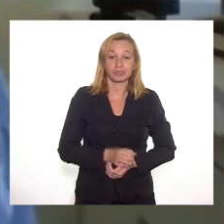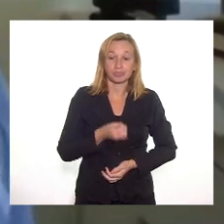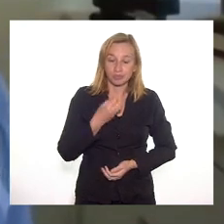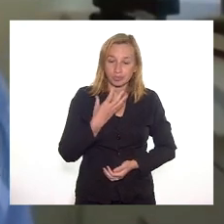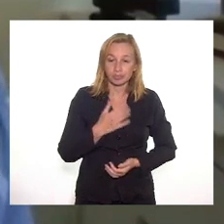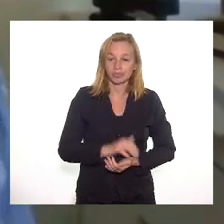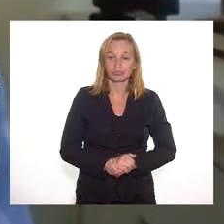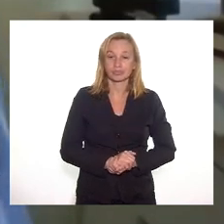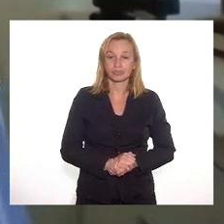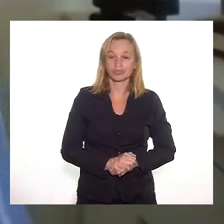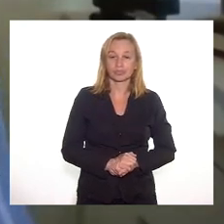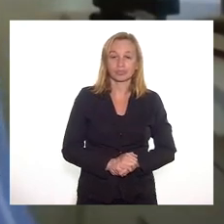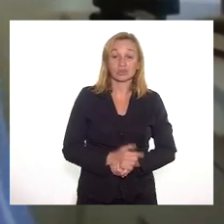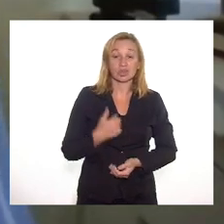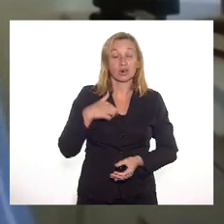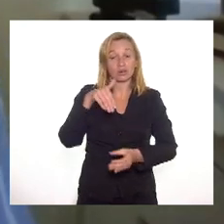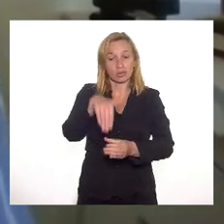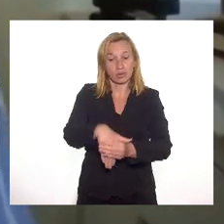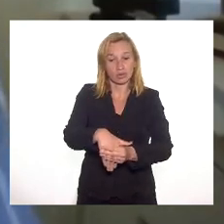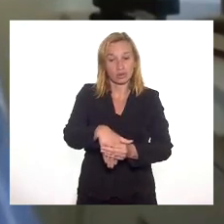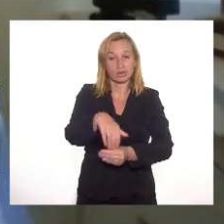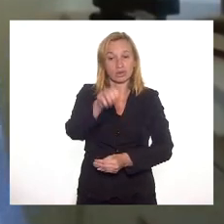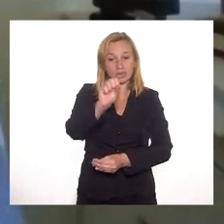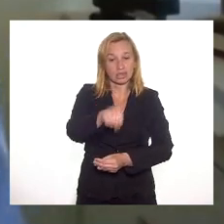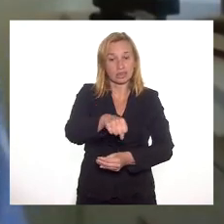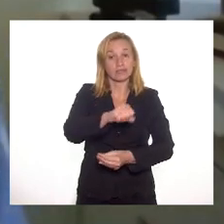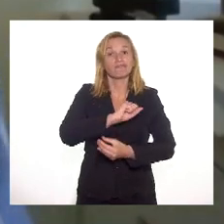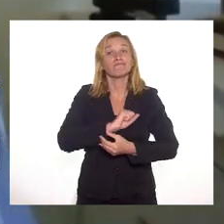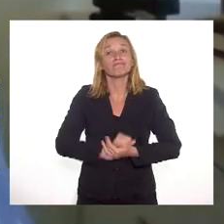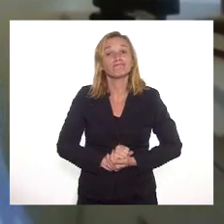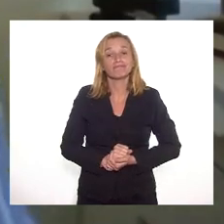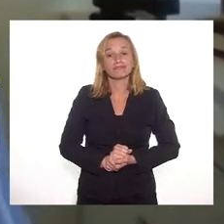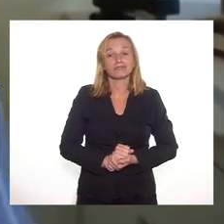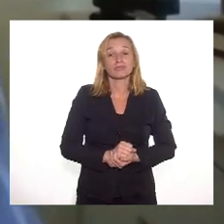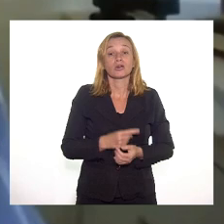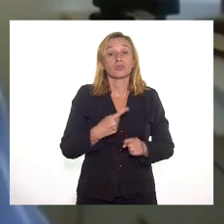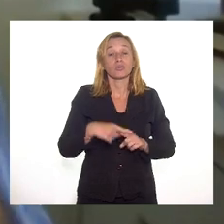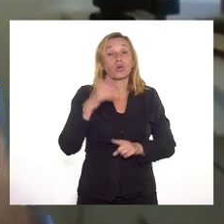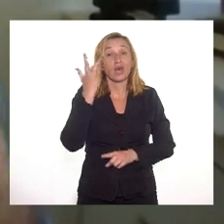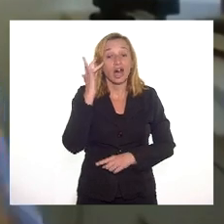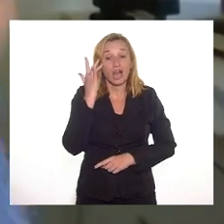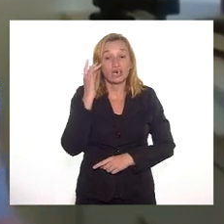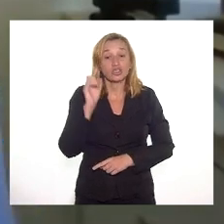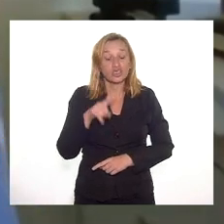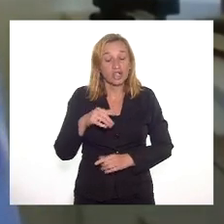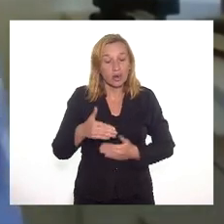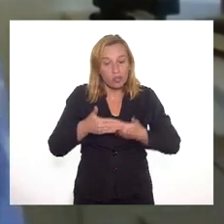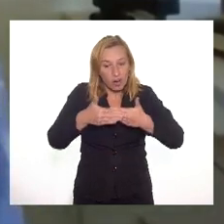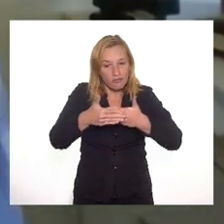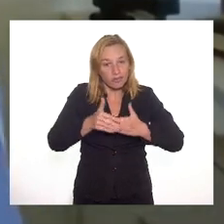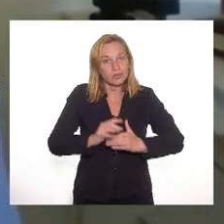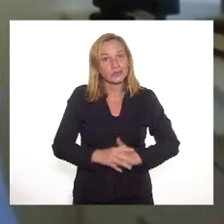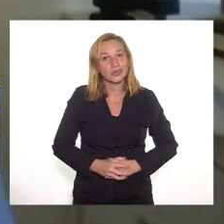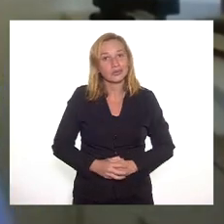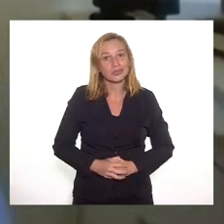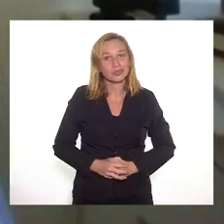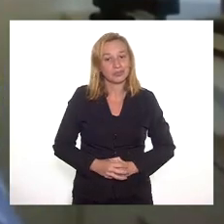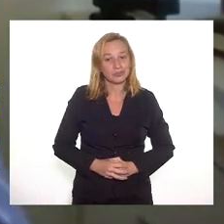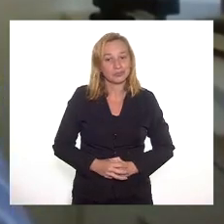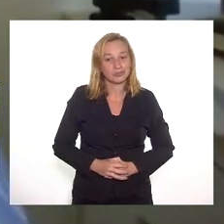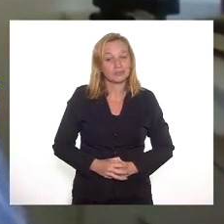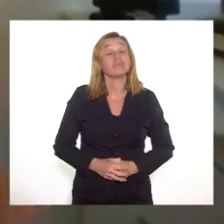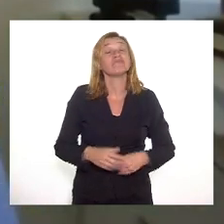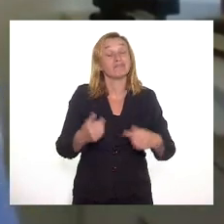oportuno. Vou votar favorável, porque acho que é um avanço, porque